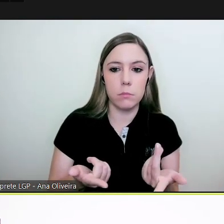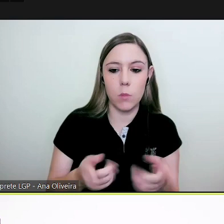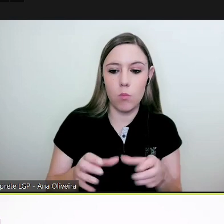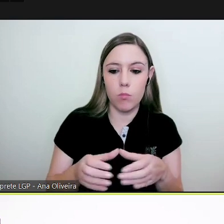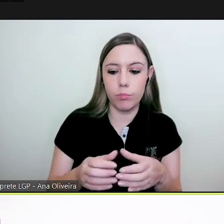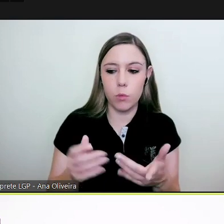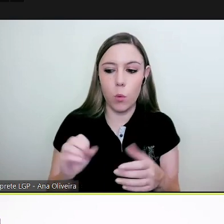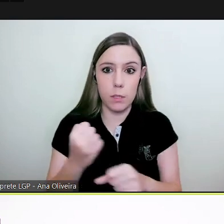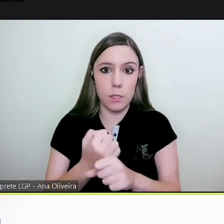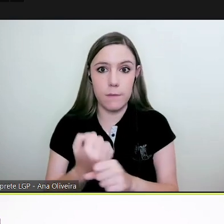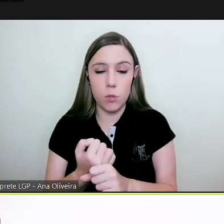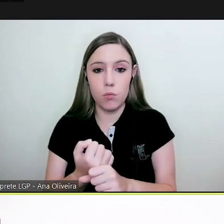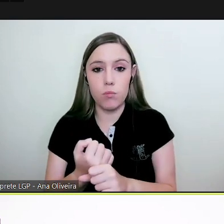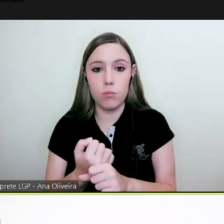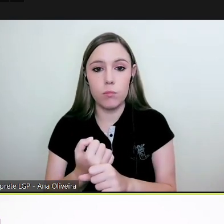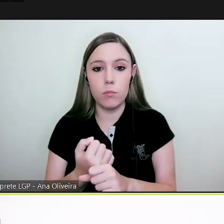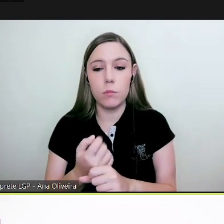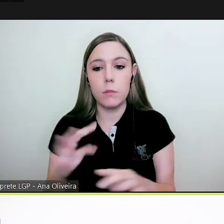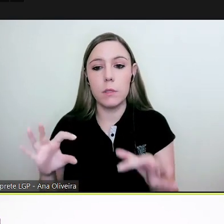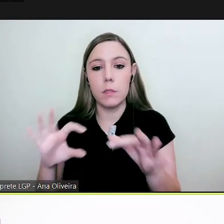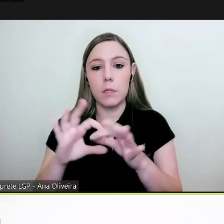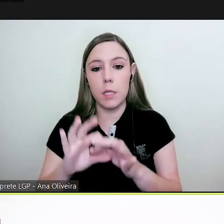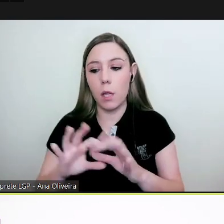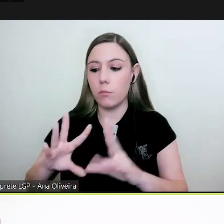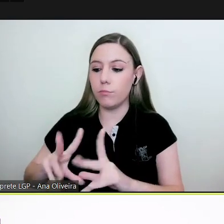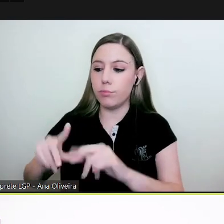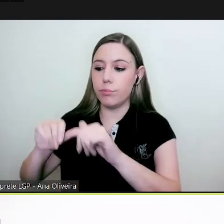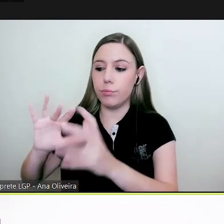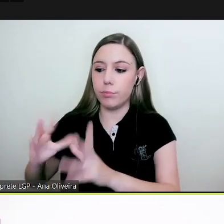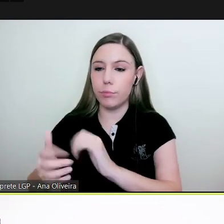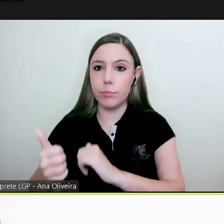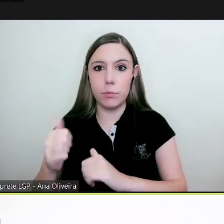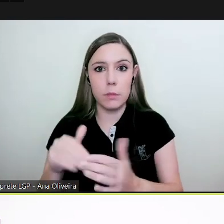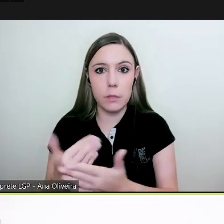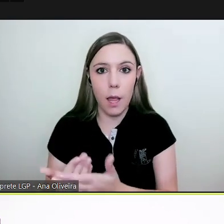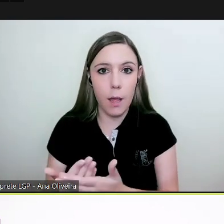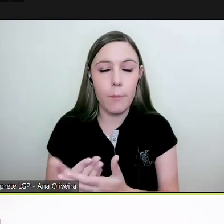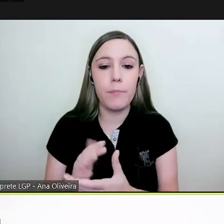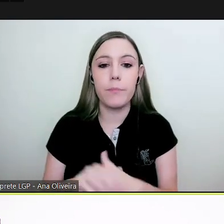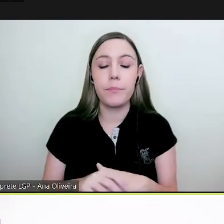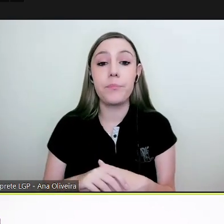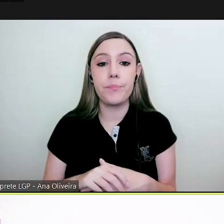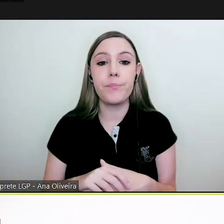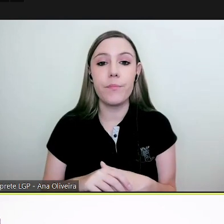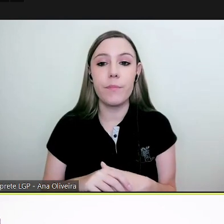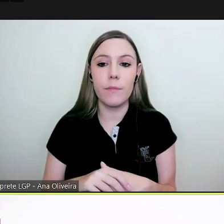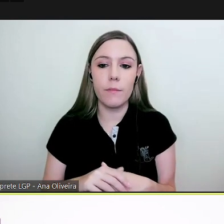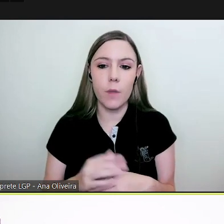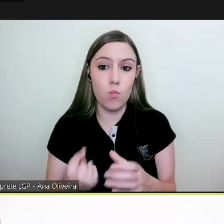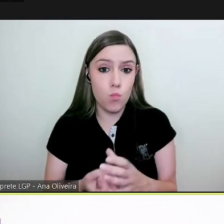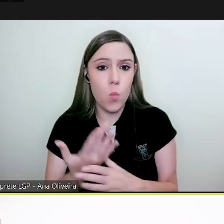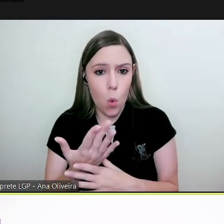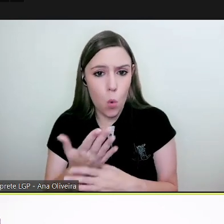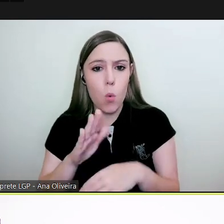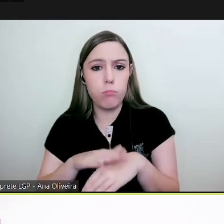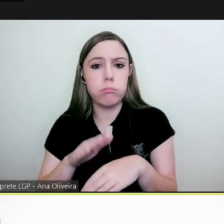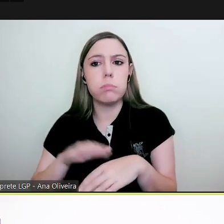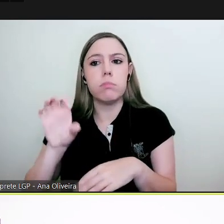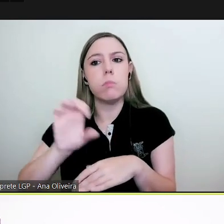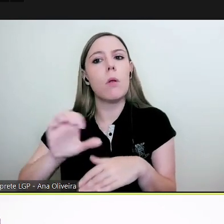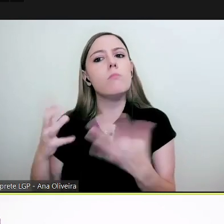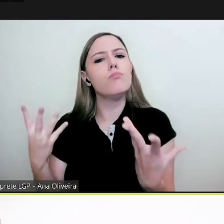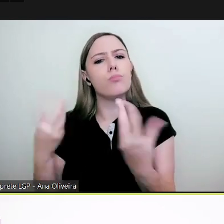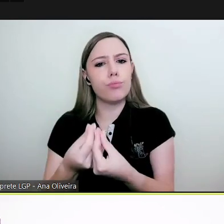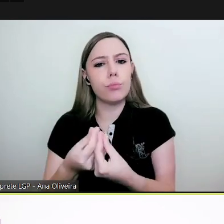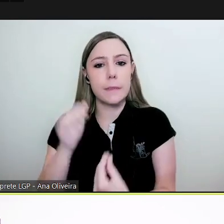daquilo que é, efetivamente, o desenvolvimento sustentável. Eles parecem surgir, ou devem parecer surgir de uma forma muito, muito